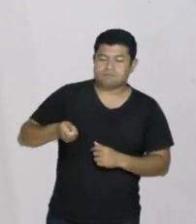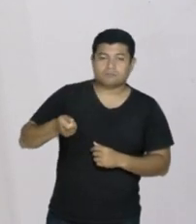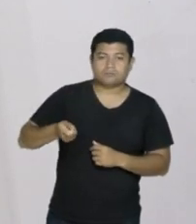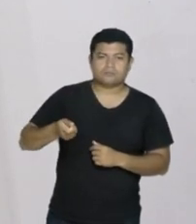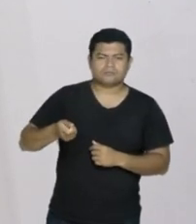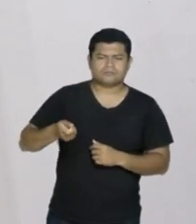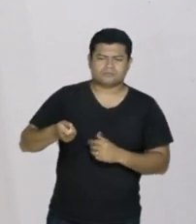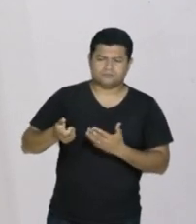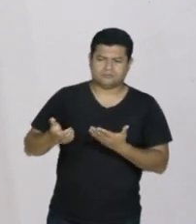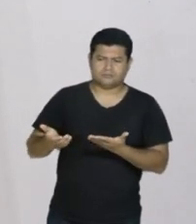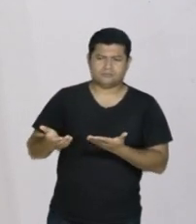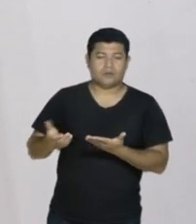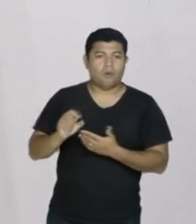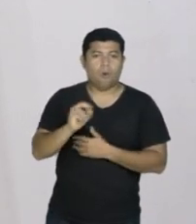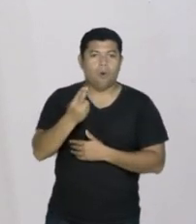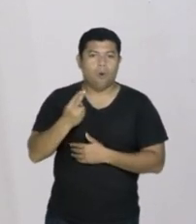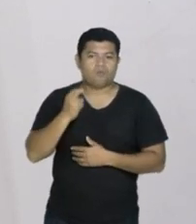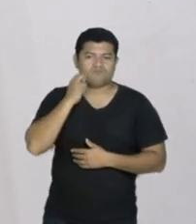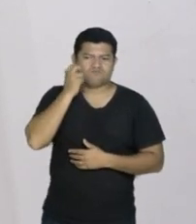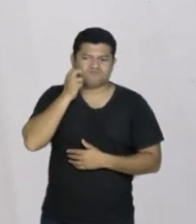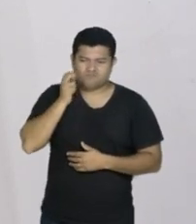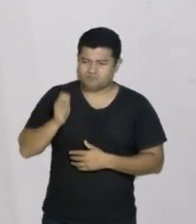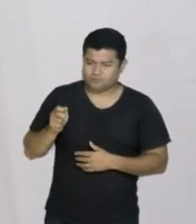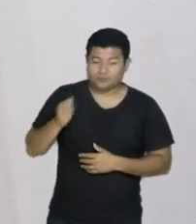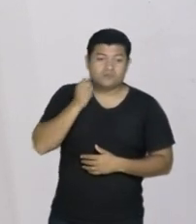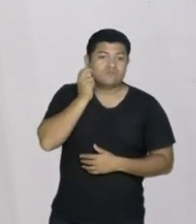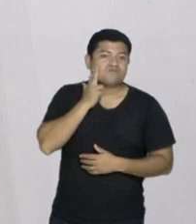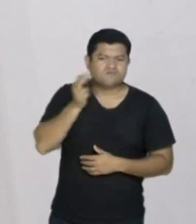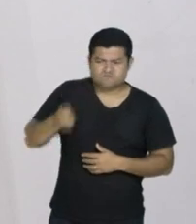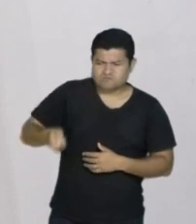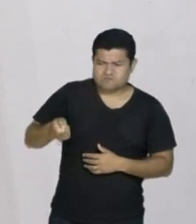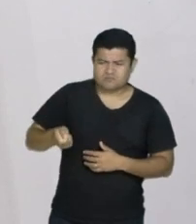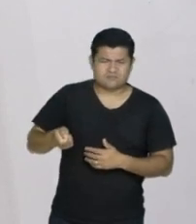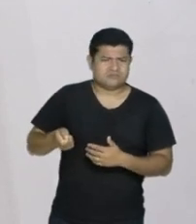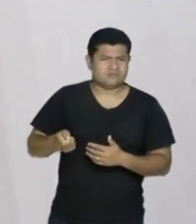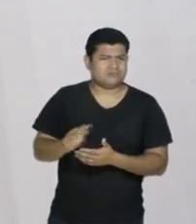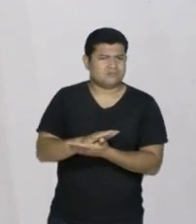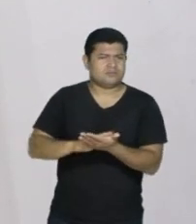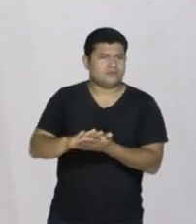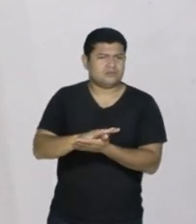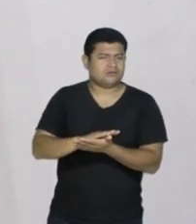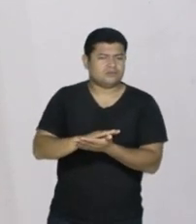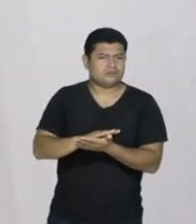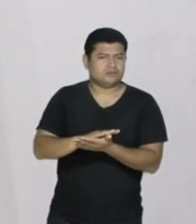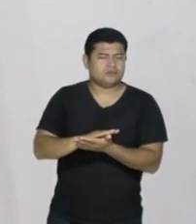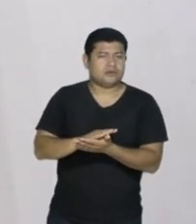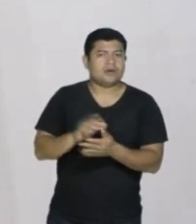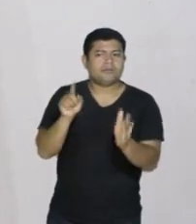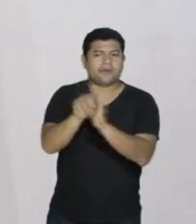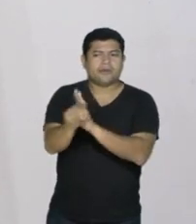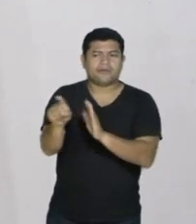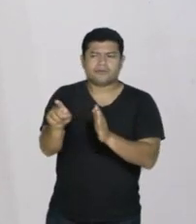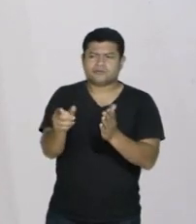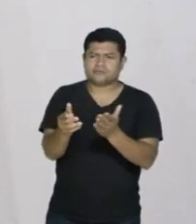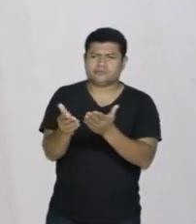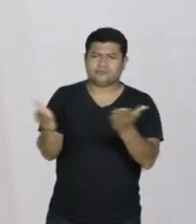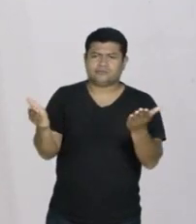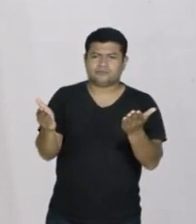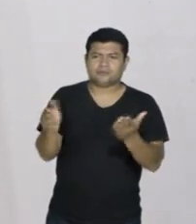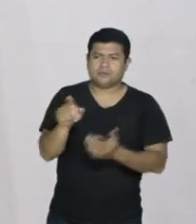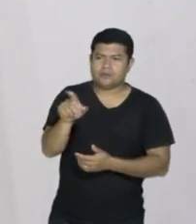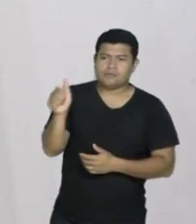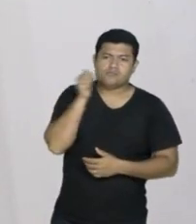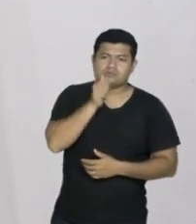ao SUS é qual o tratamento diferente eles têm que eu não tô sabendo Equidade de gênero